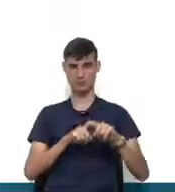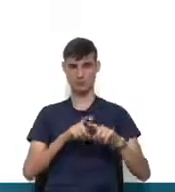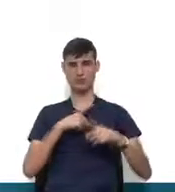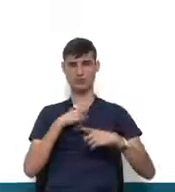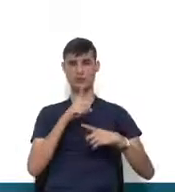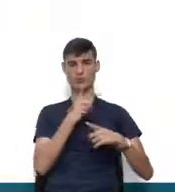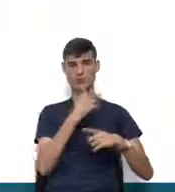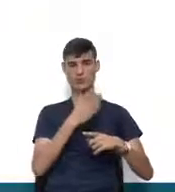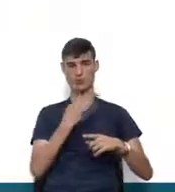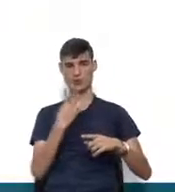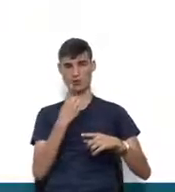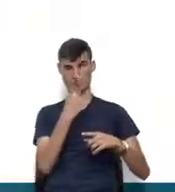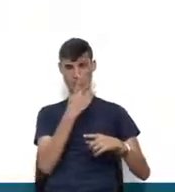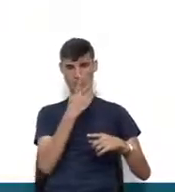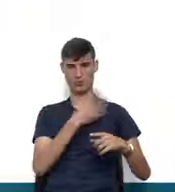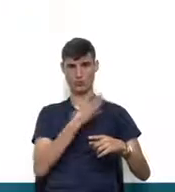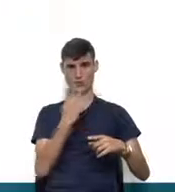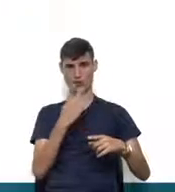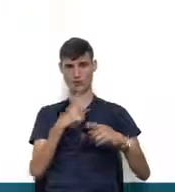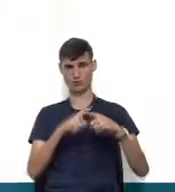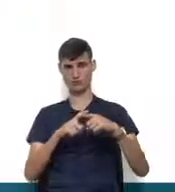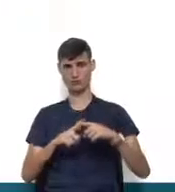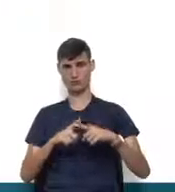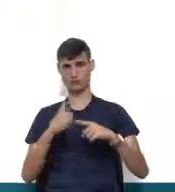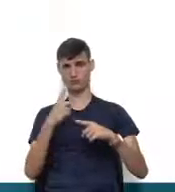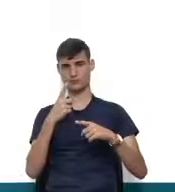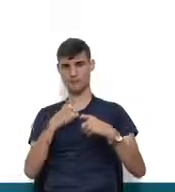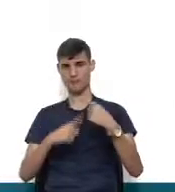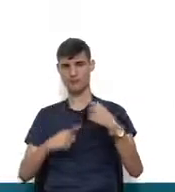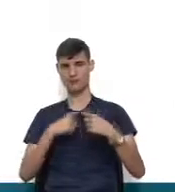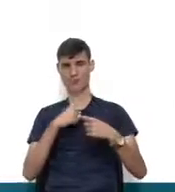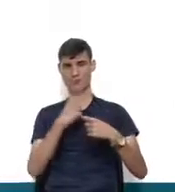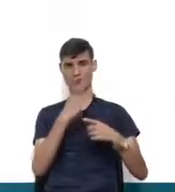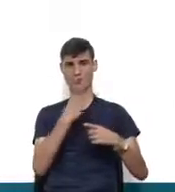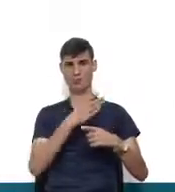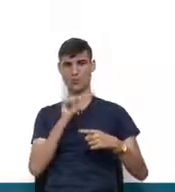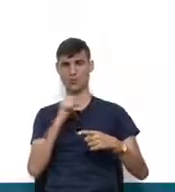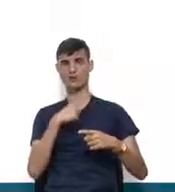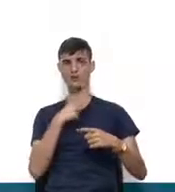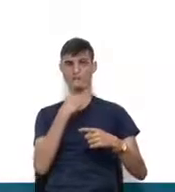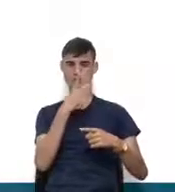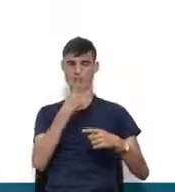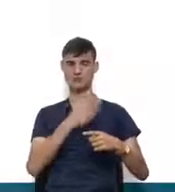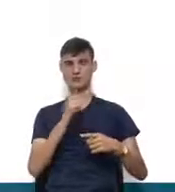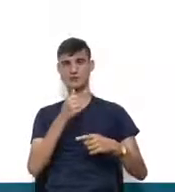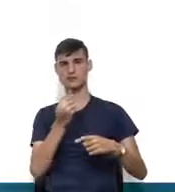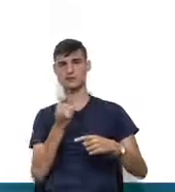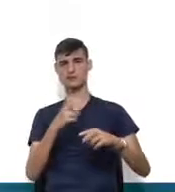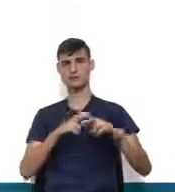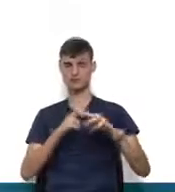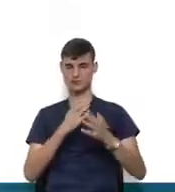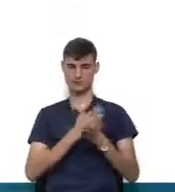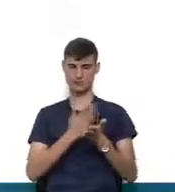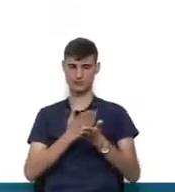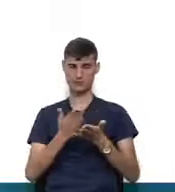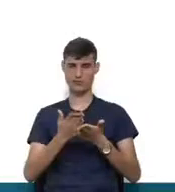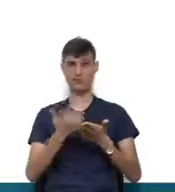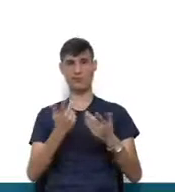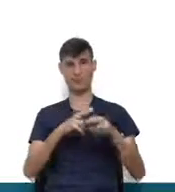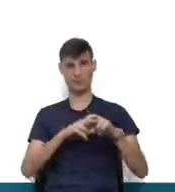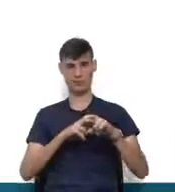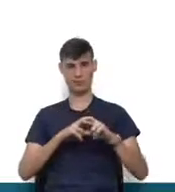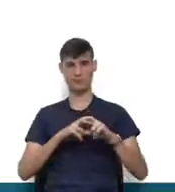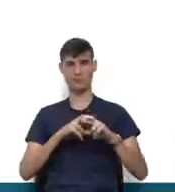meio, 1/8. 1/8 por meio, 1/16. E assim sucessivamente. Então, neste